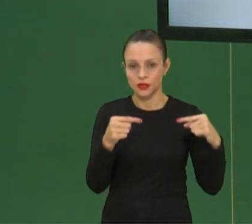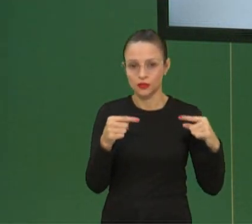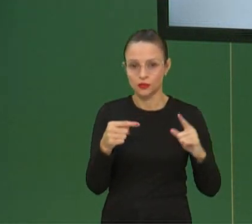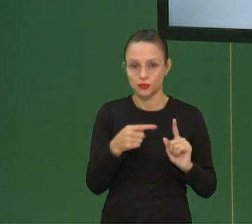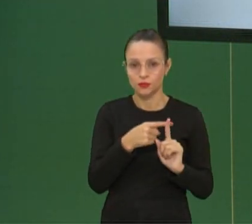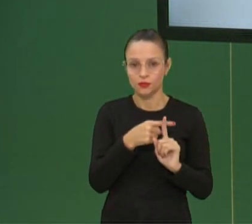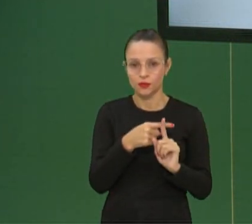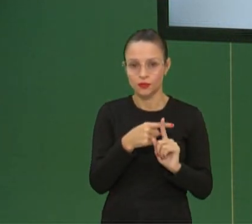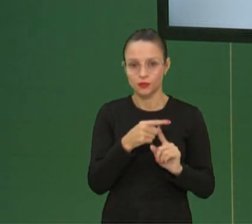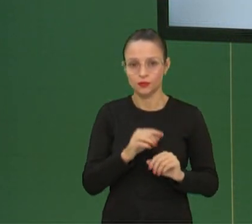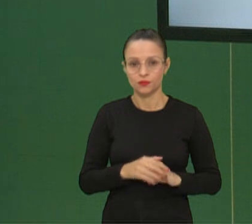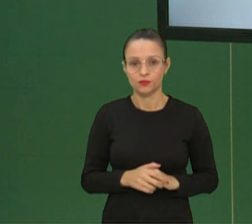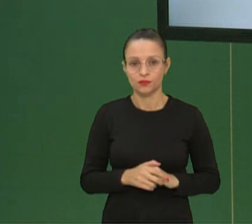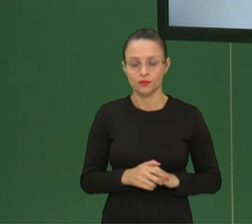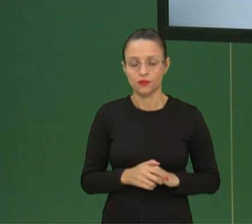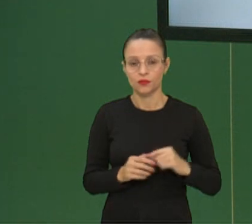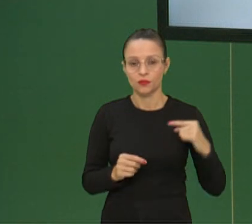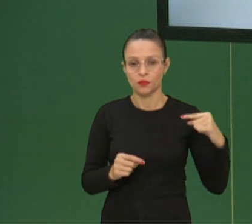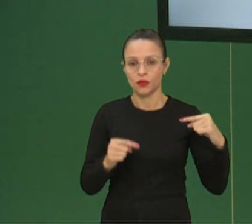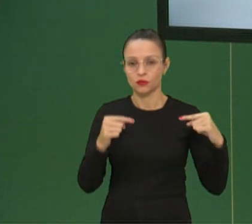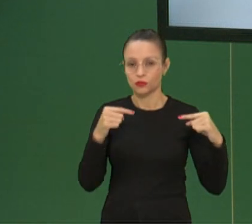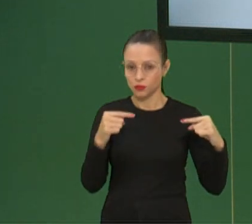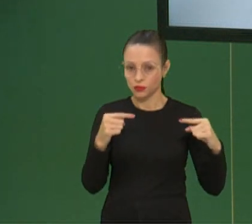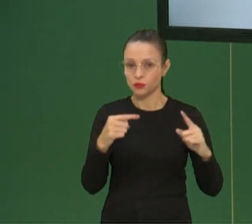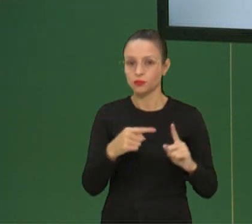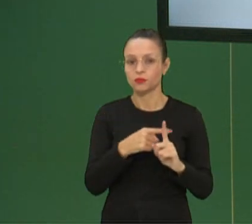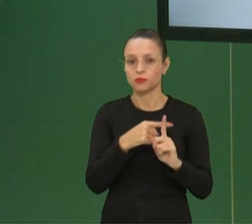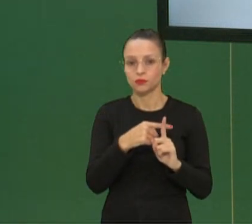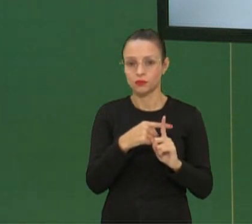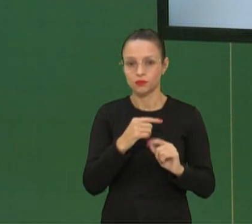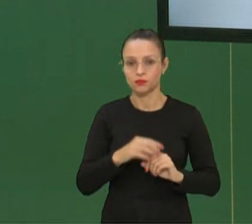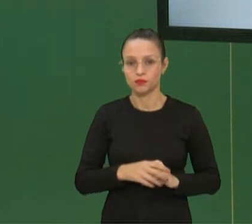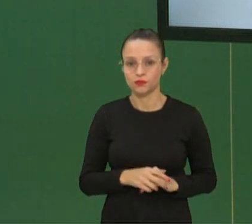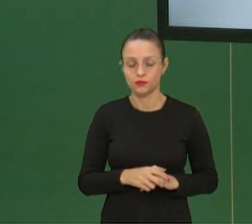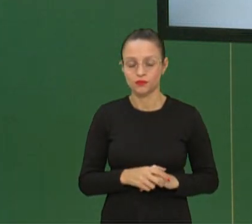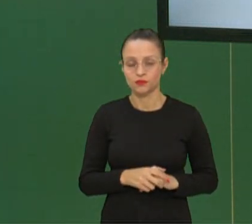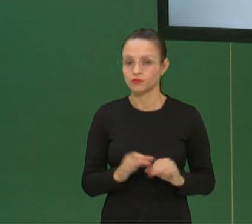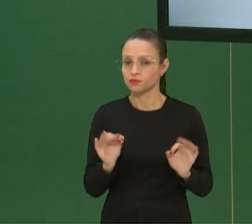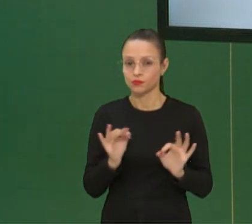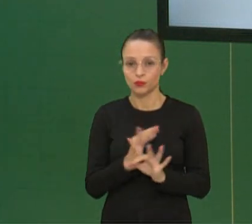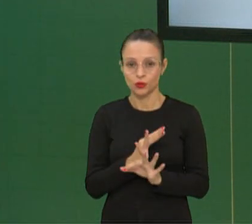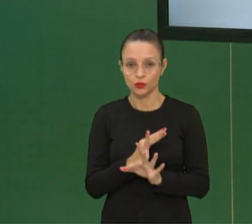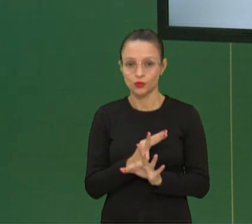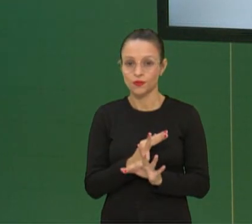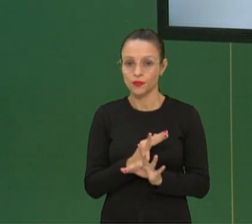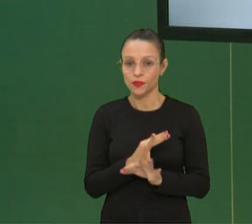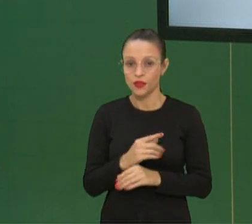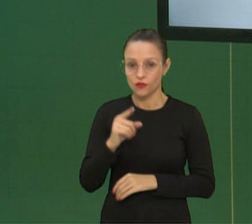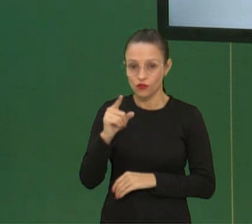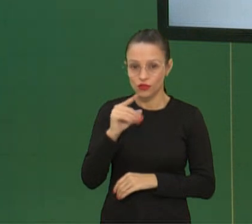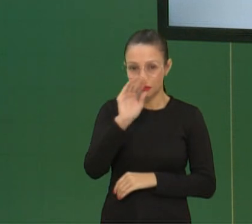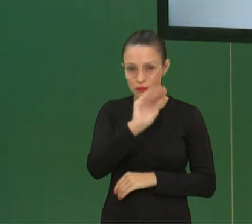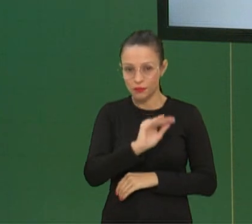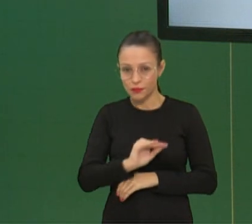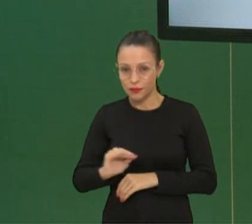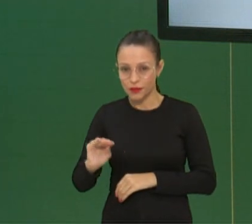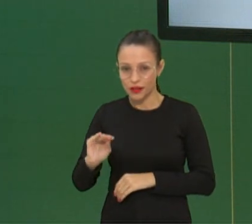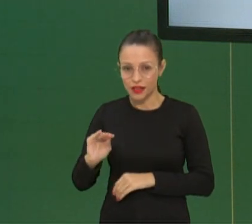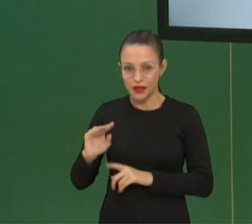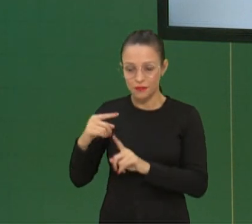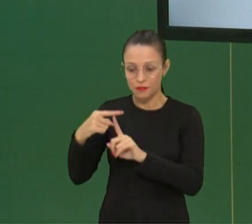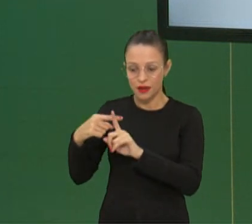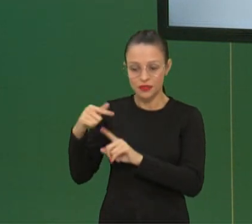mais. Menos com menos, mais. Pronto. Agora, se você ia passar o menos 7 para o outro lado, mais 7,